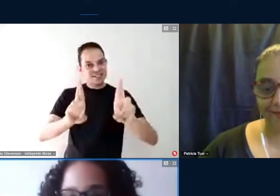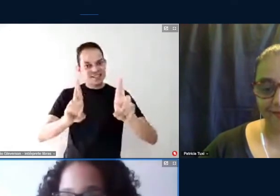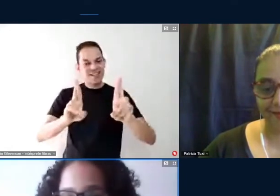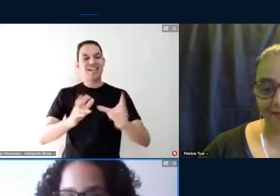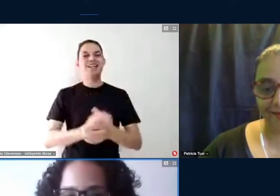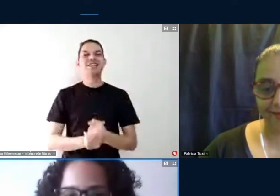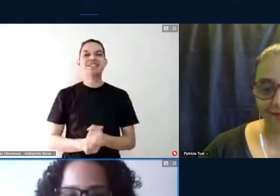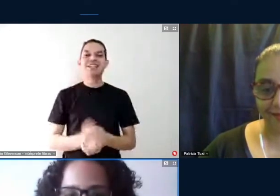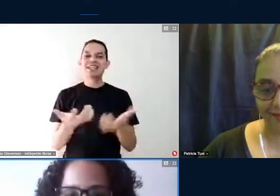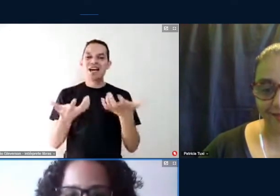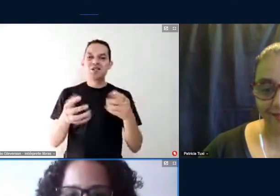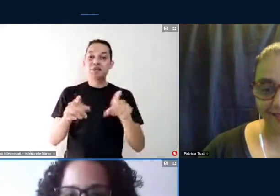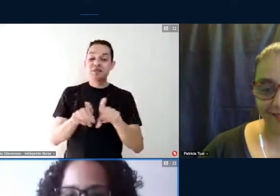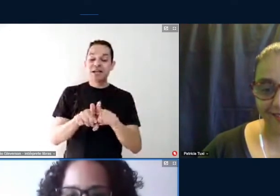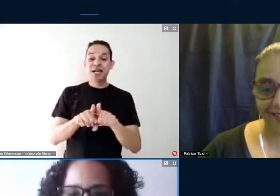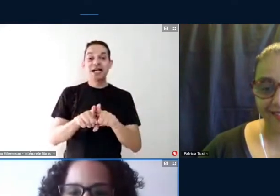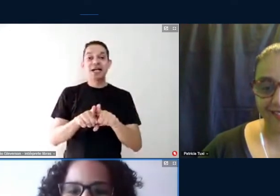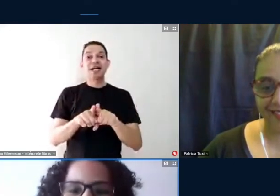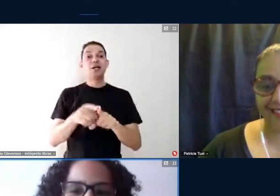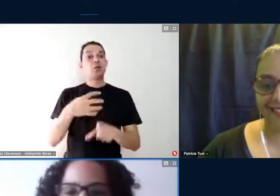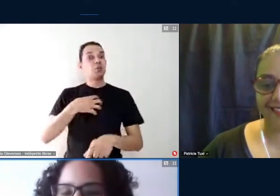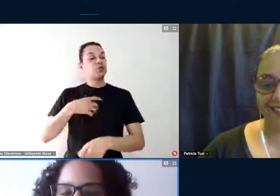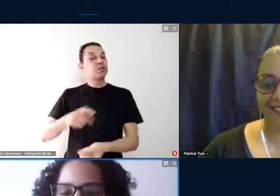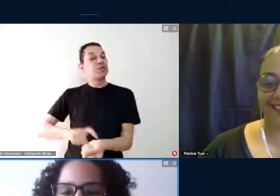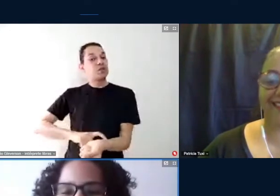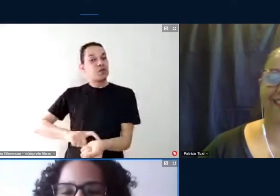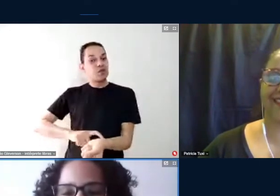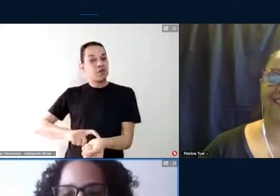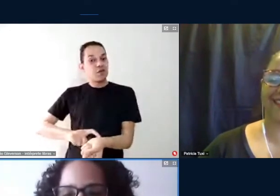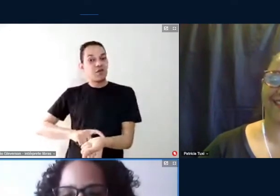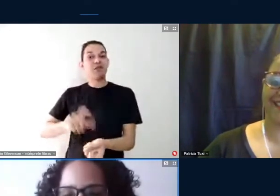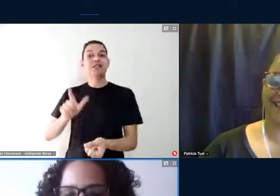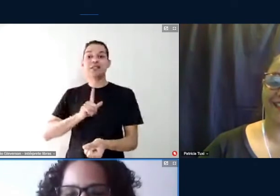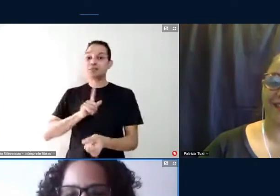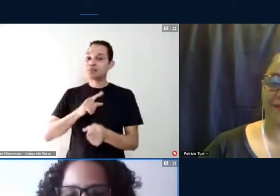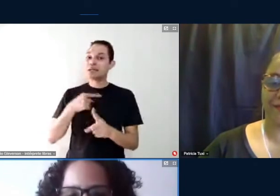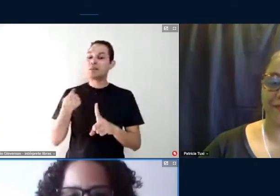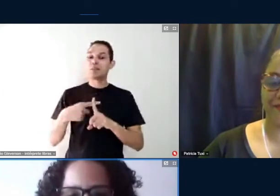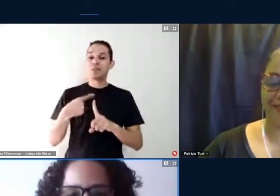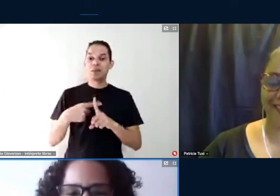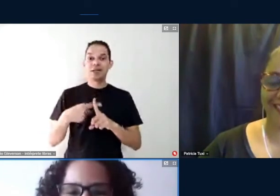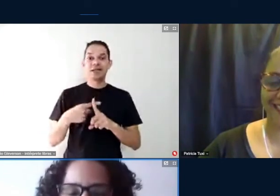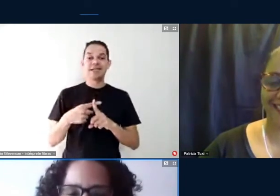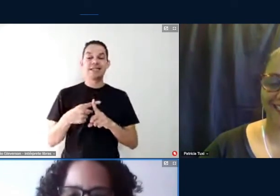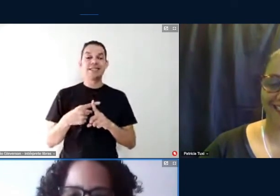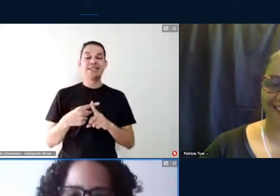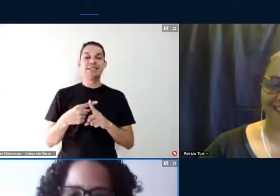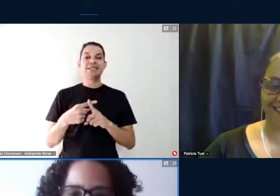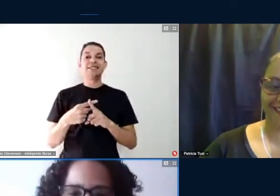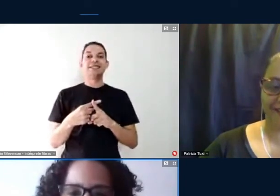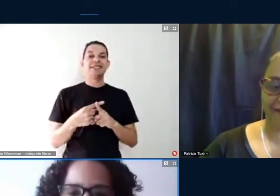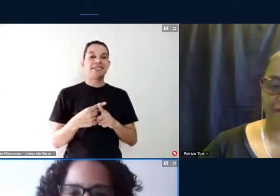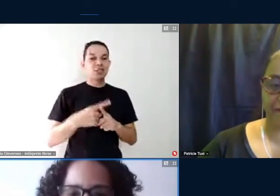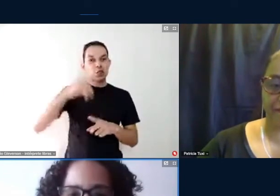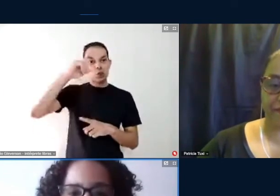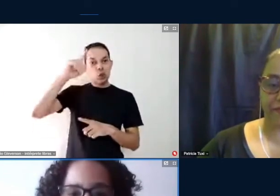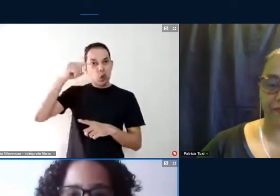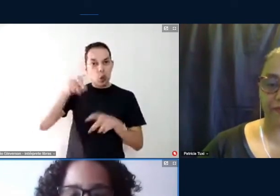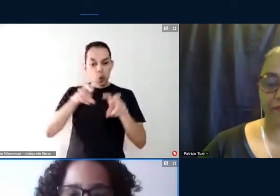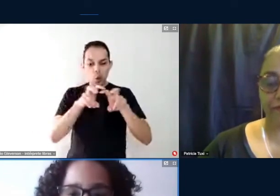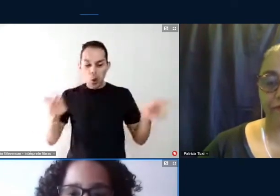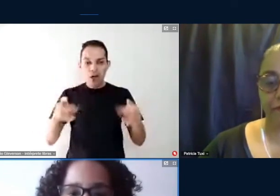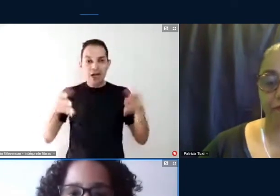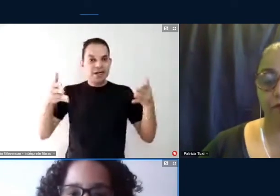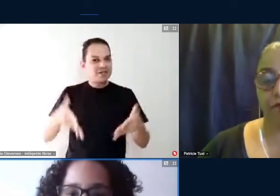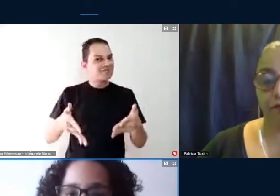dizer também que estou nervosa, Francis, porque não é todo dia que a gente participa de um trabalho